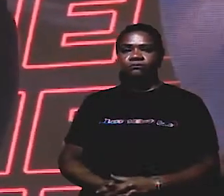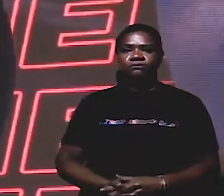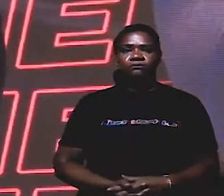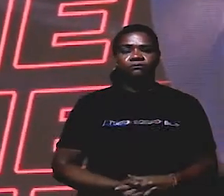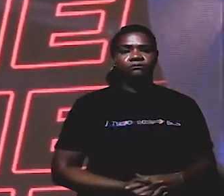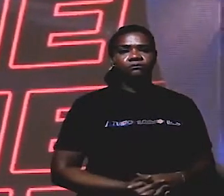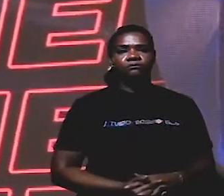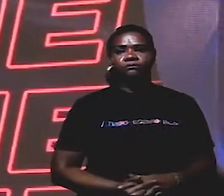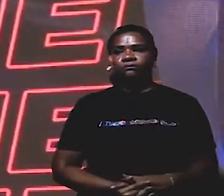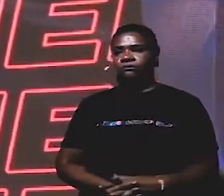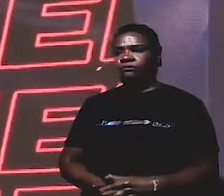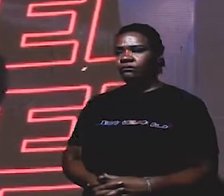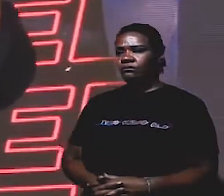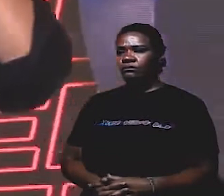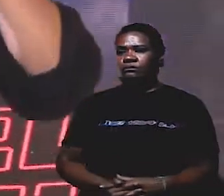Começar.